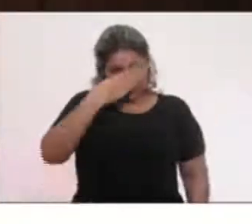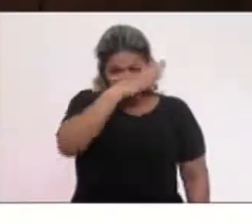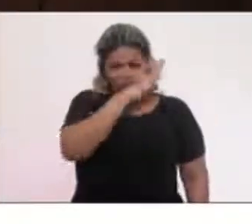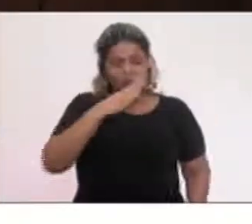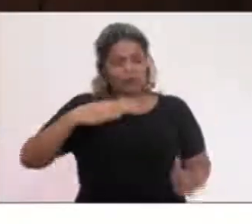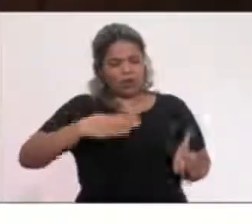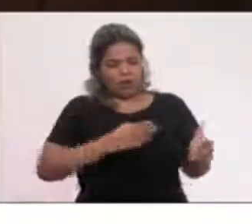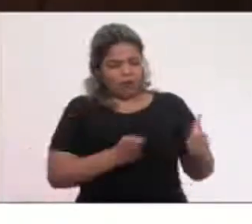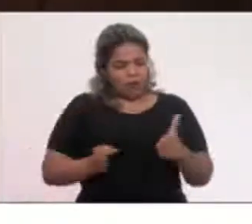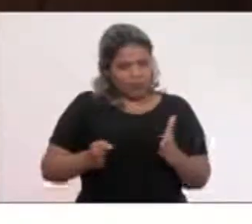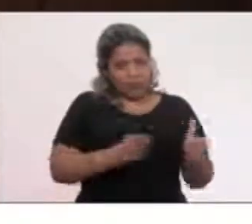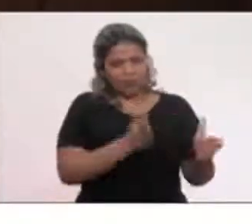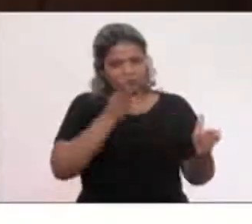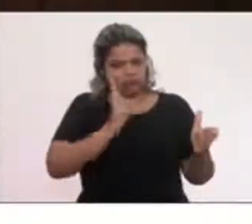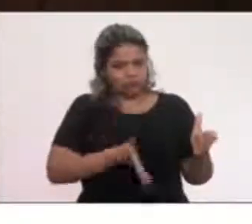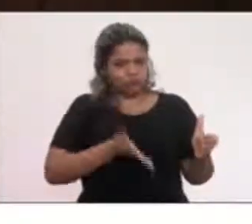encaminhou